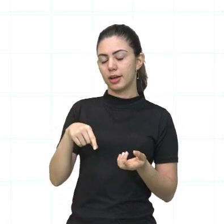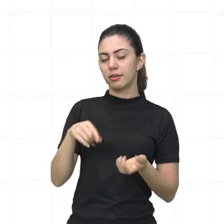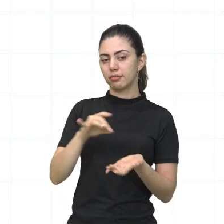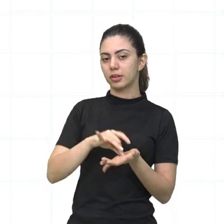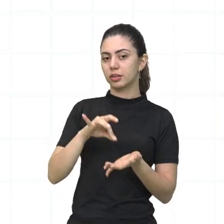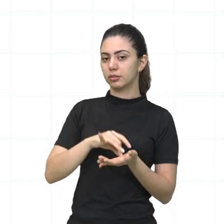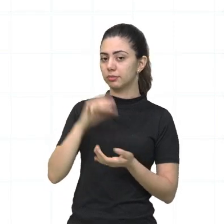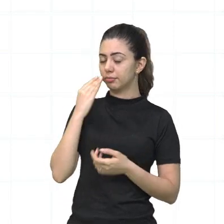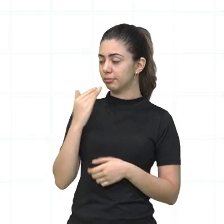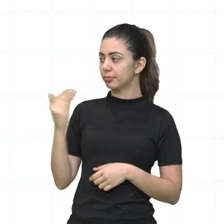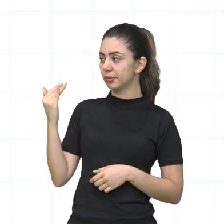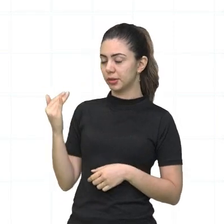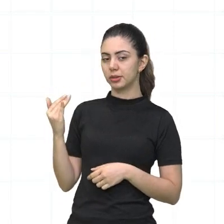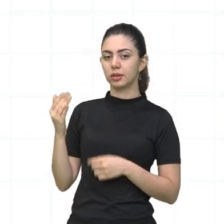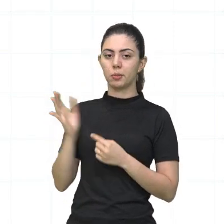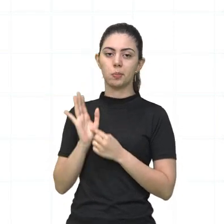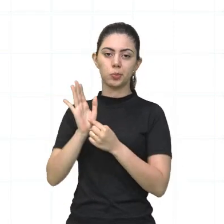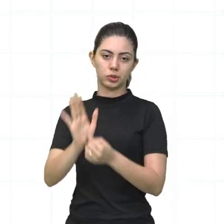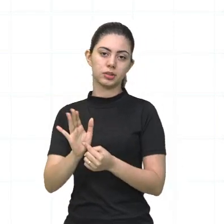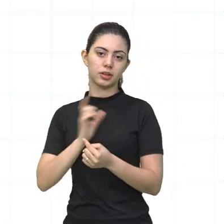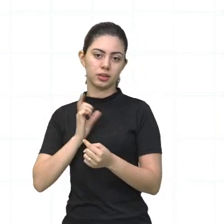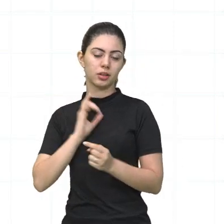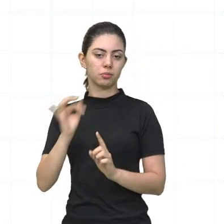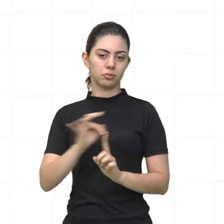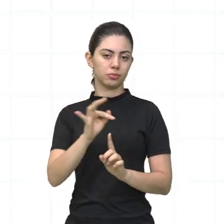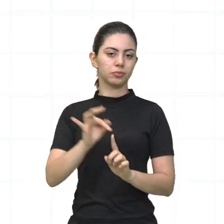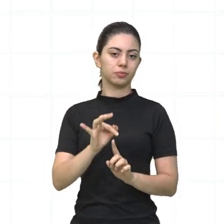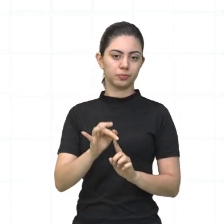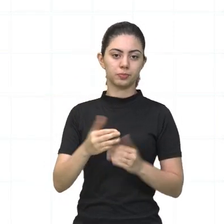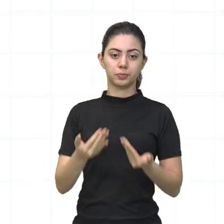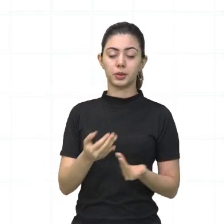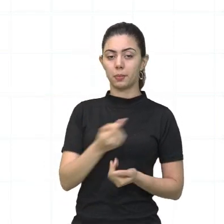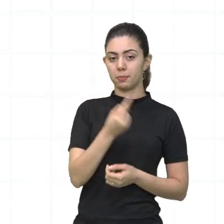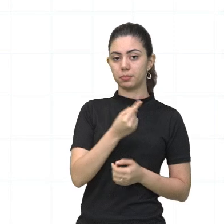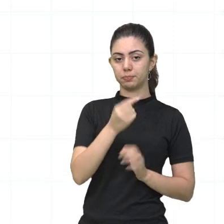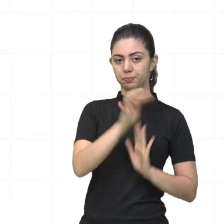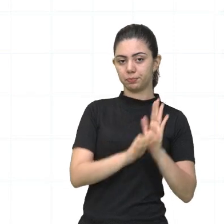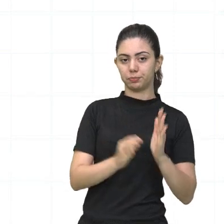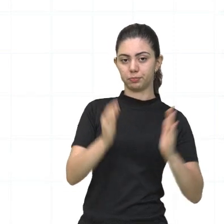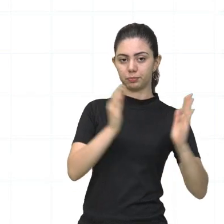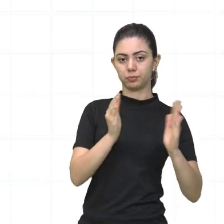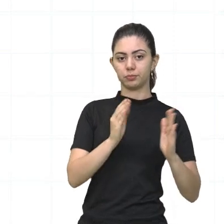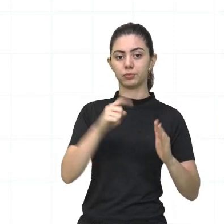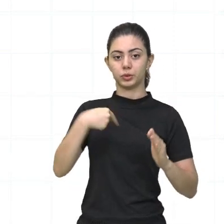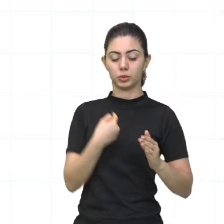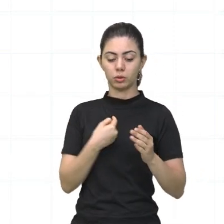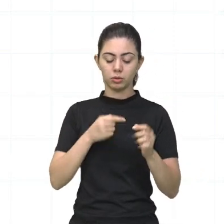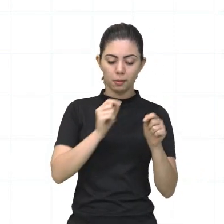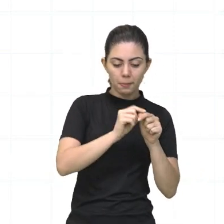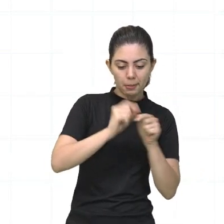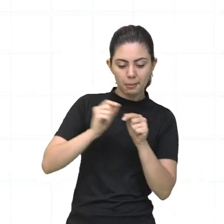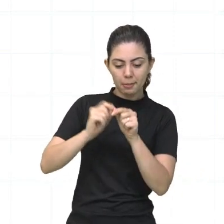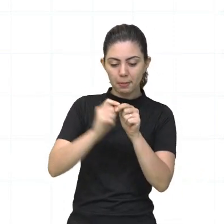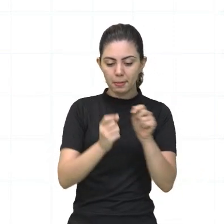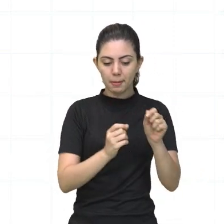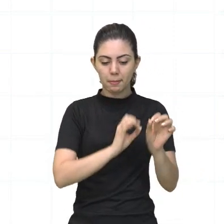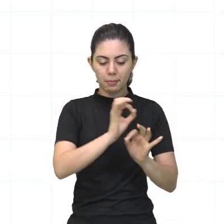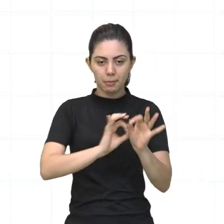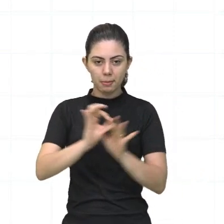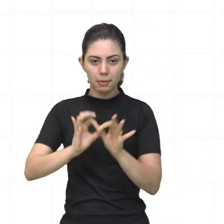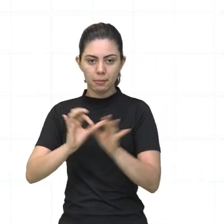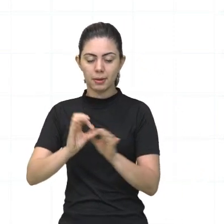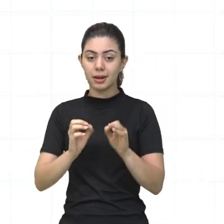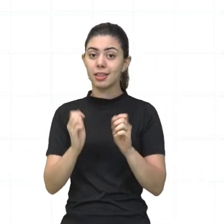os caixões, qual é a funcionalidade. E nós temos na primeira parte do texto, fazemos caixões que cabem no seu